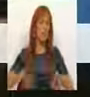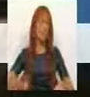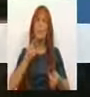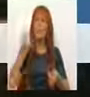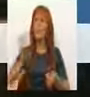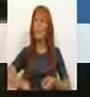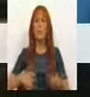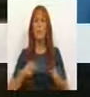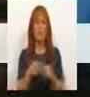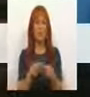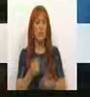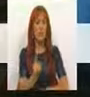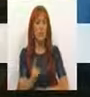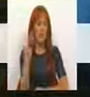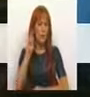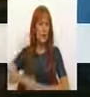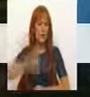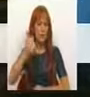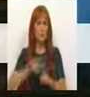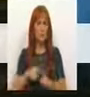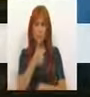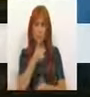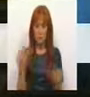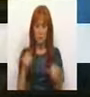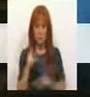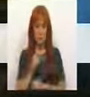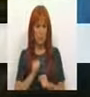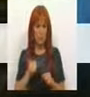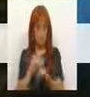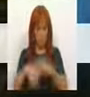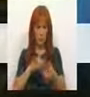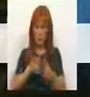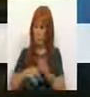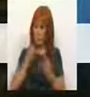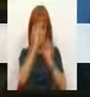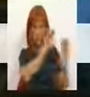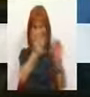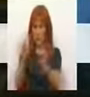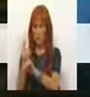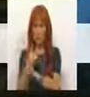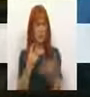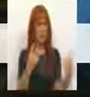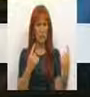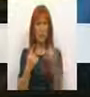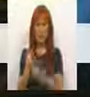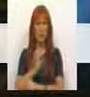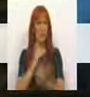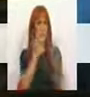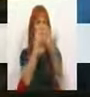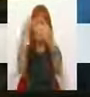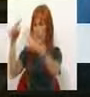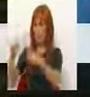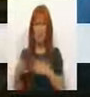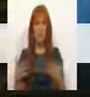mais uma vez, numa matéria fundamental e determinante na dinâmica dos projetos educativos de cada uma das nossas